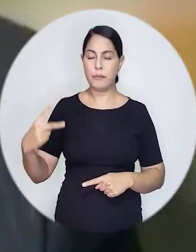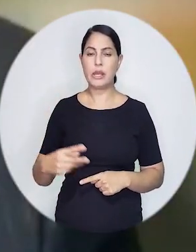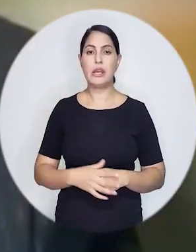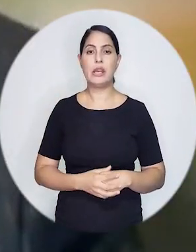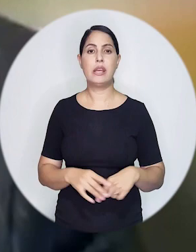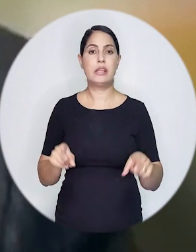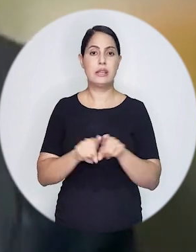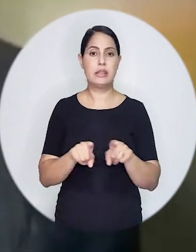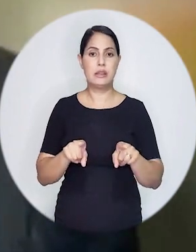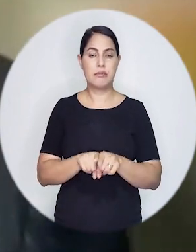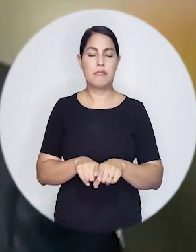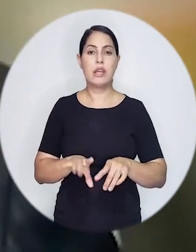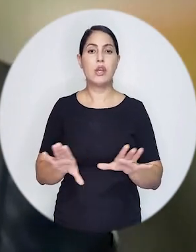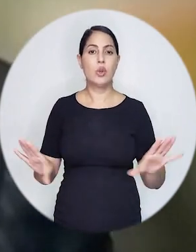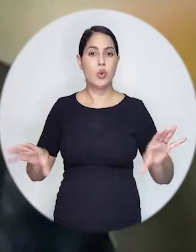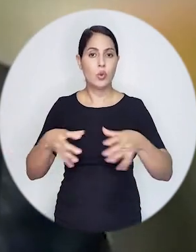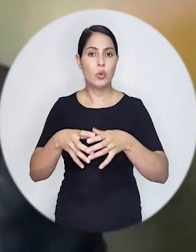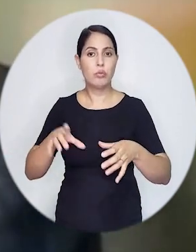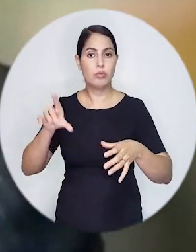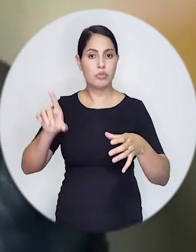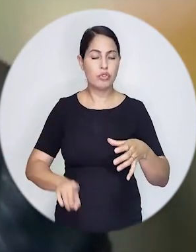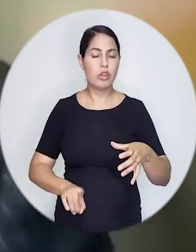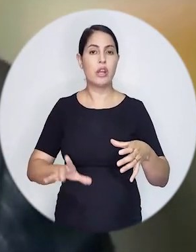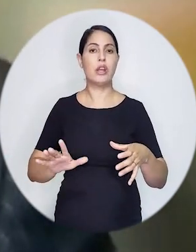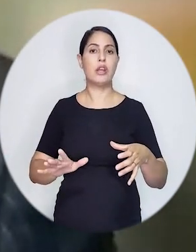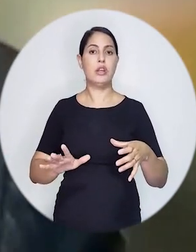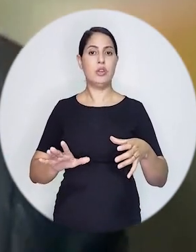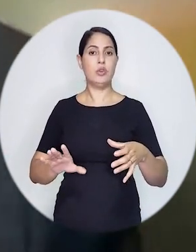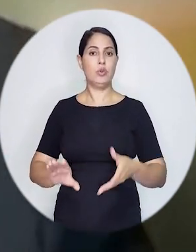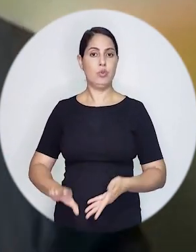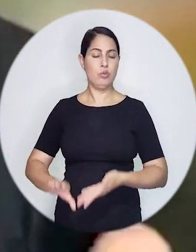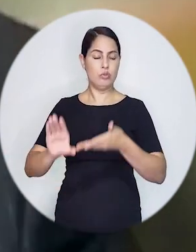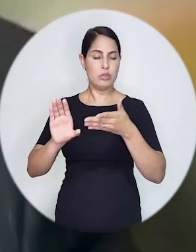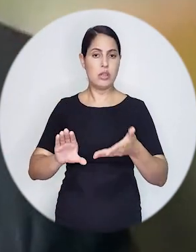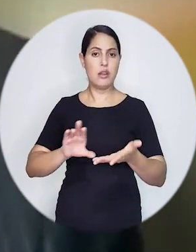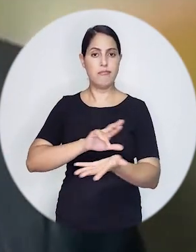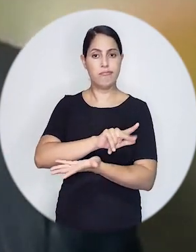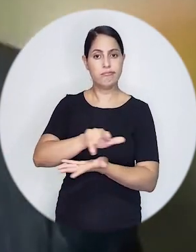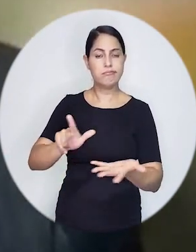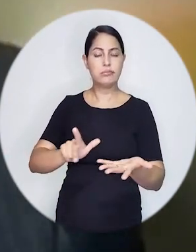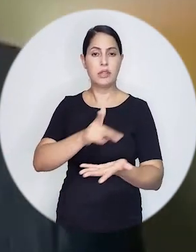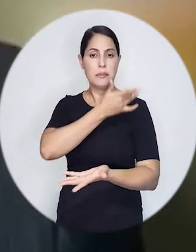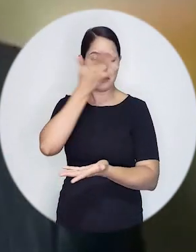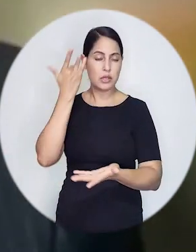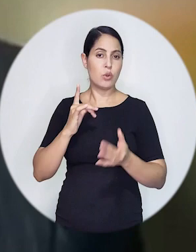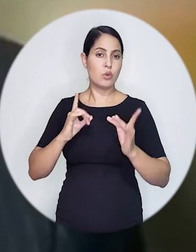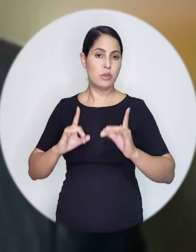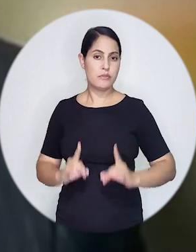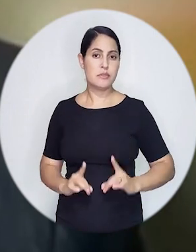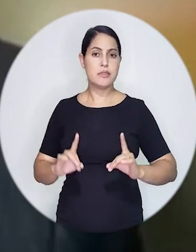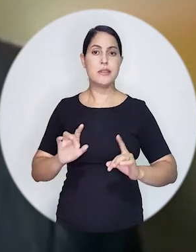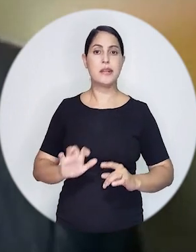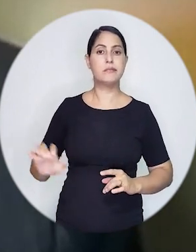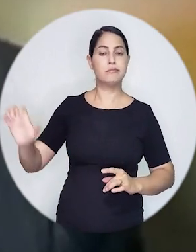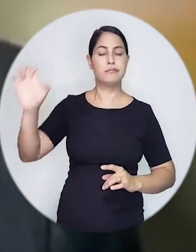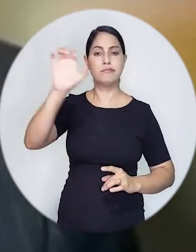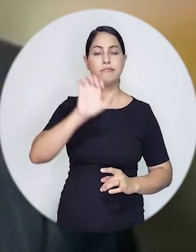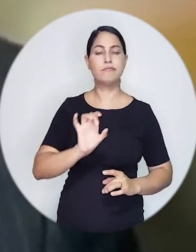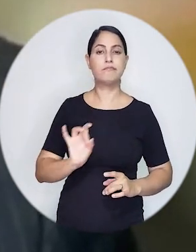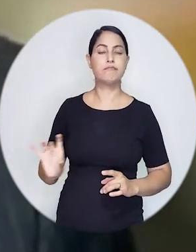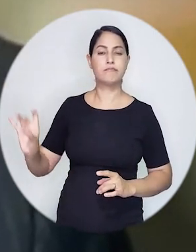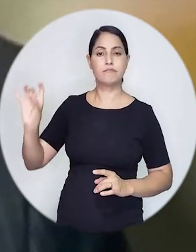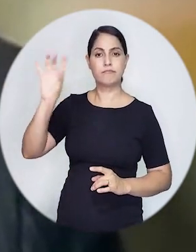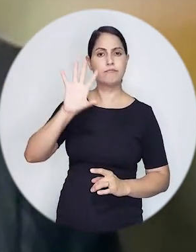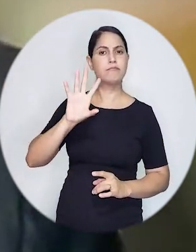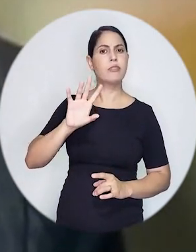Ministério Público, podem ser feitas aos conselhos de direito, às delegacias especializadas de proteção à pessoa